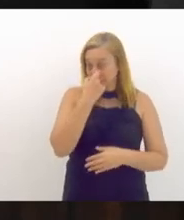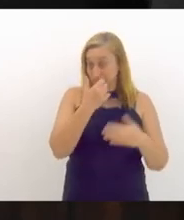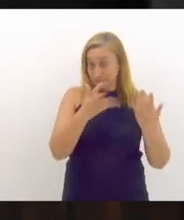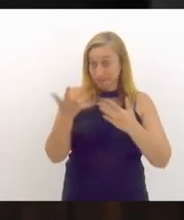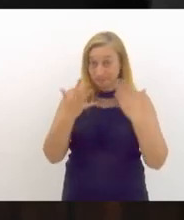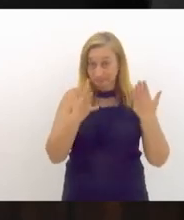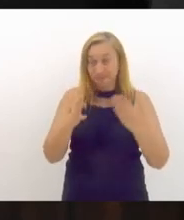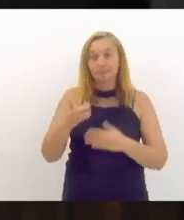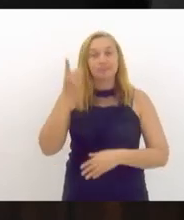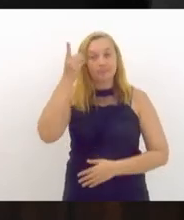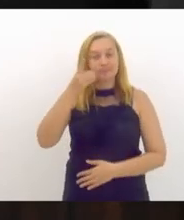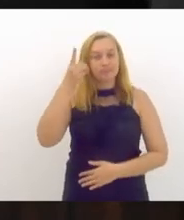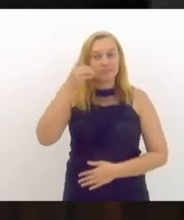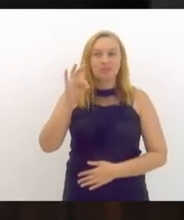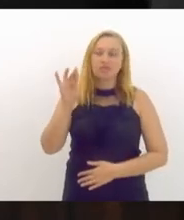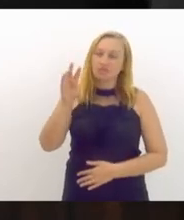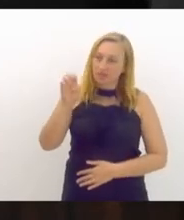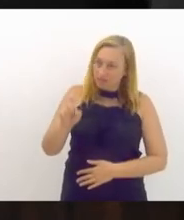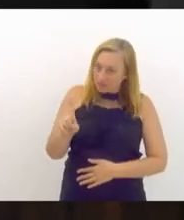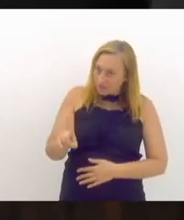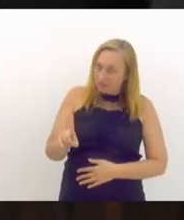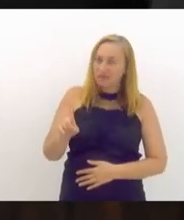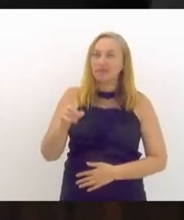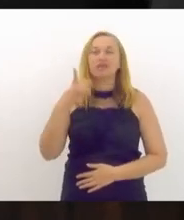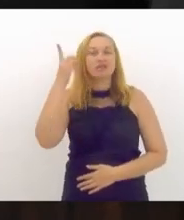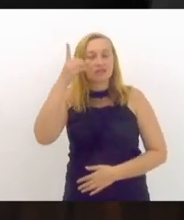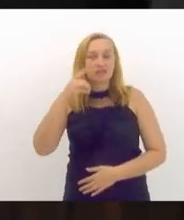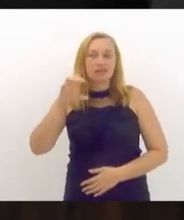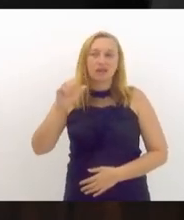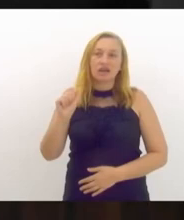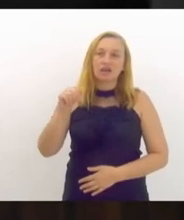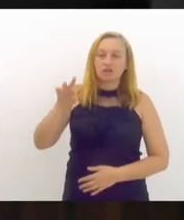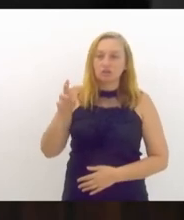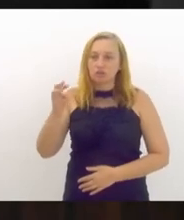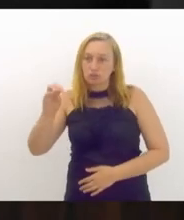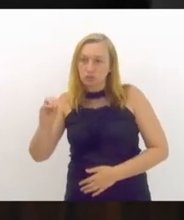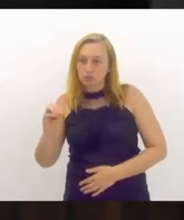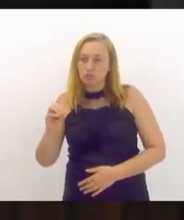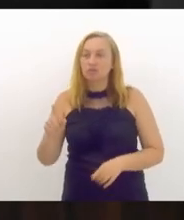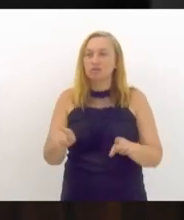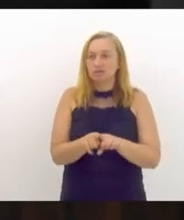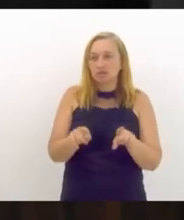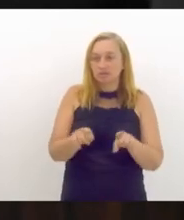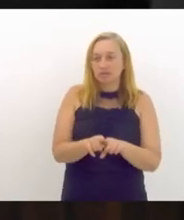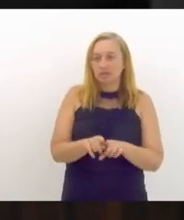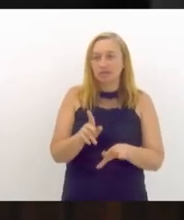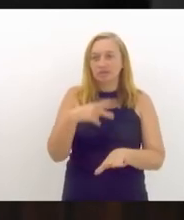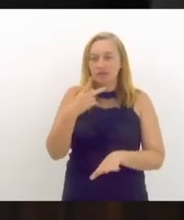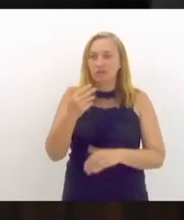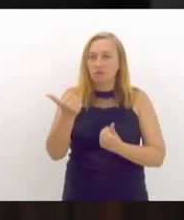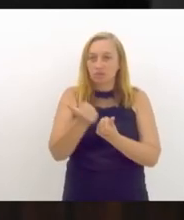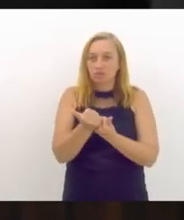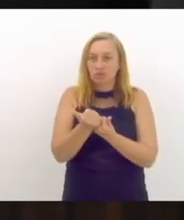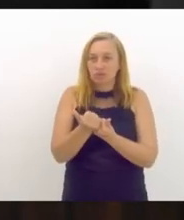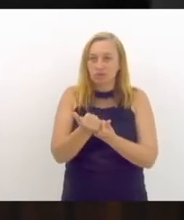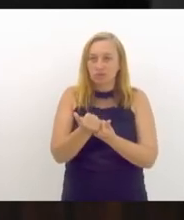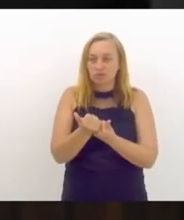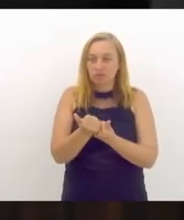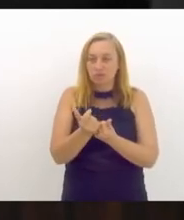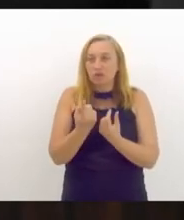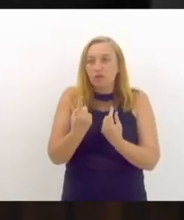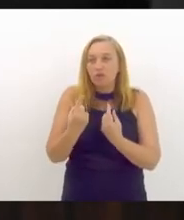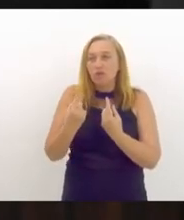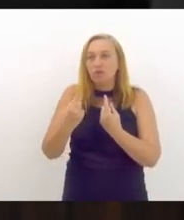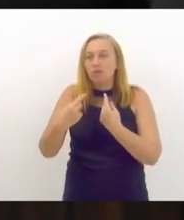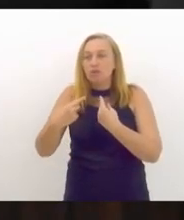parabenizar aí o deputado Fred, o deputado Antônio de Paula, por também trazer aí o apoio ao combate,